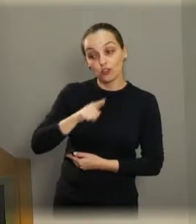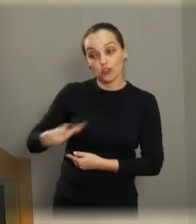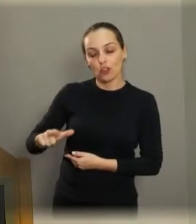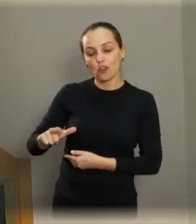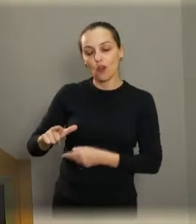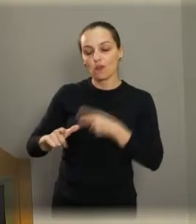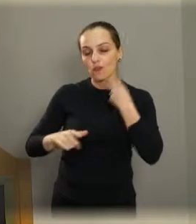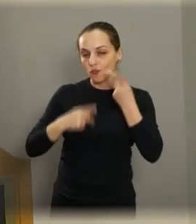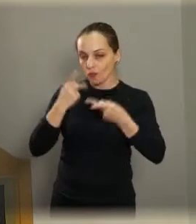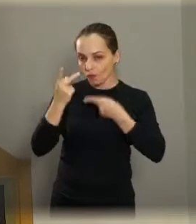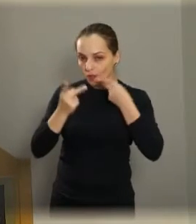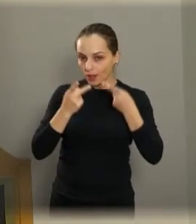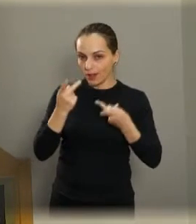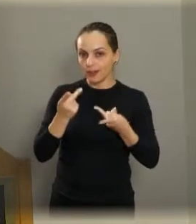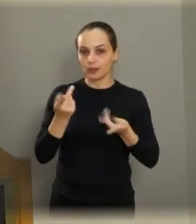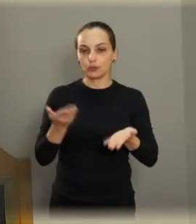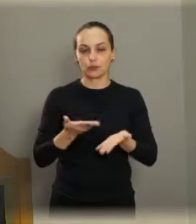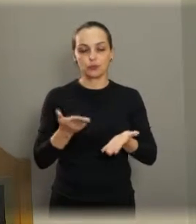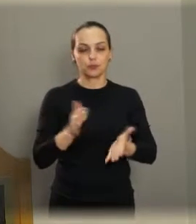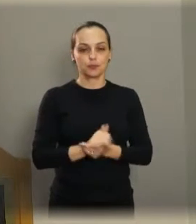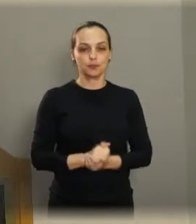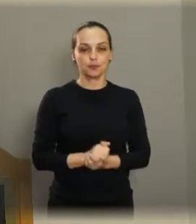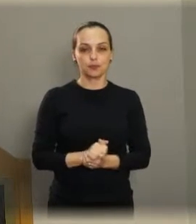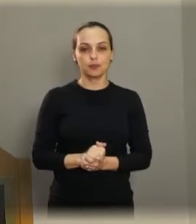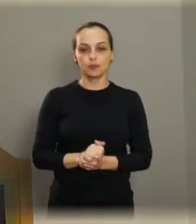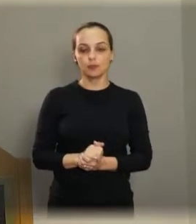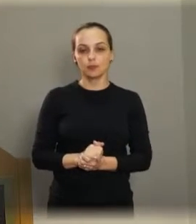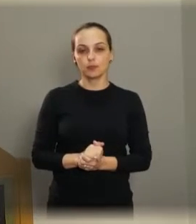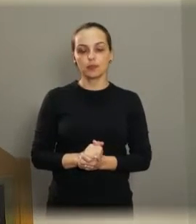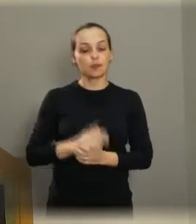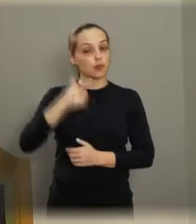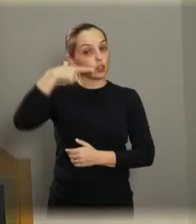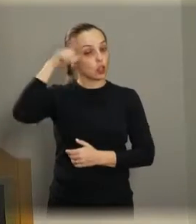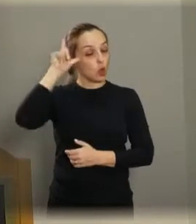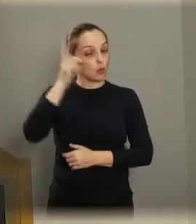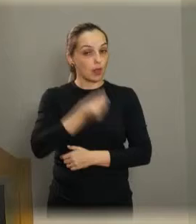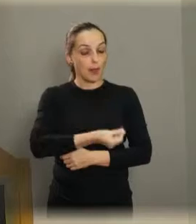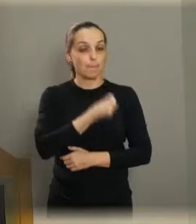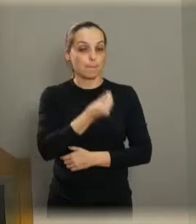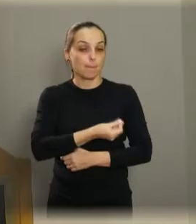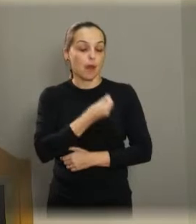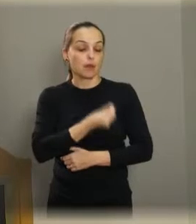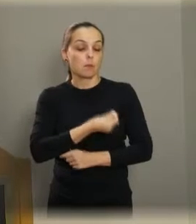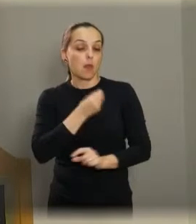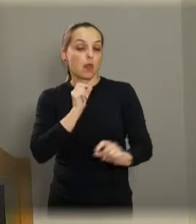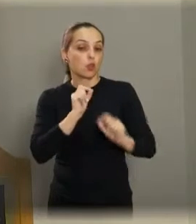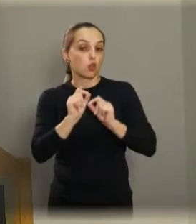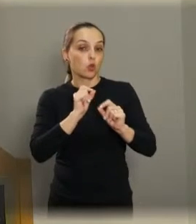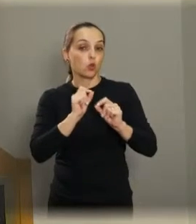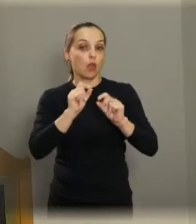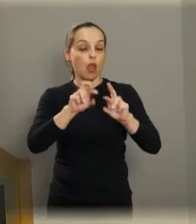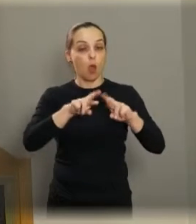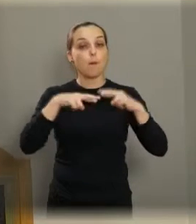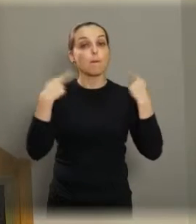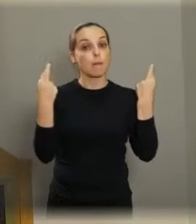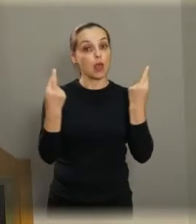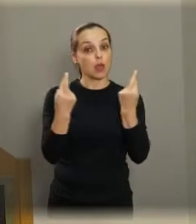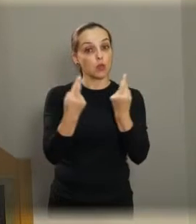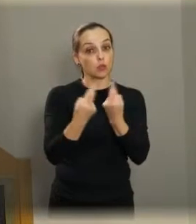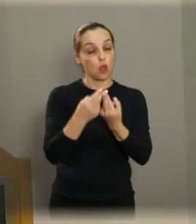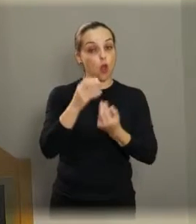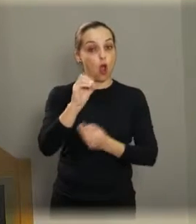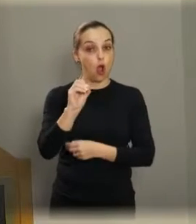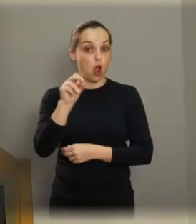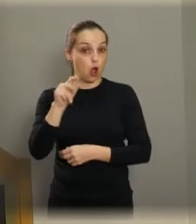reforçar para você nessa noite ontem estive participando de mais uma reunião do orçamento